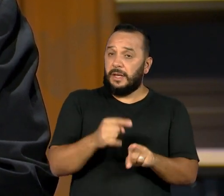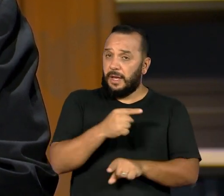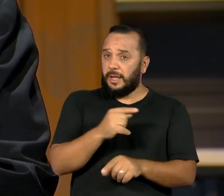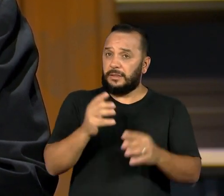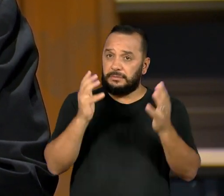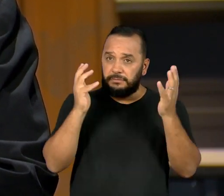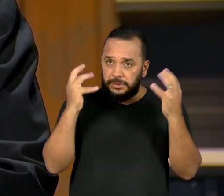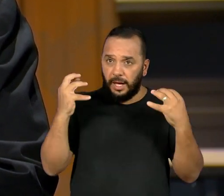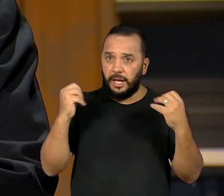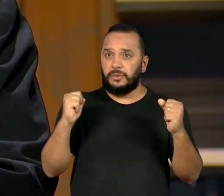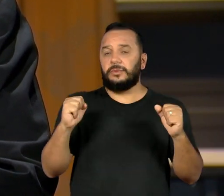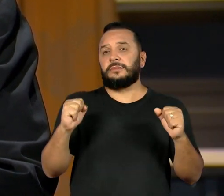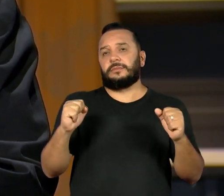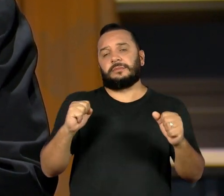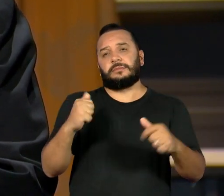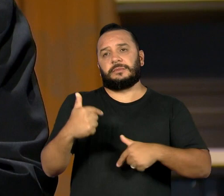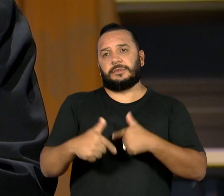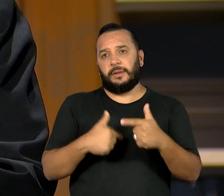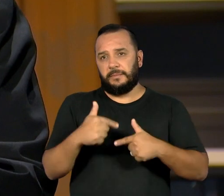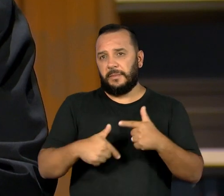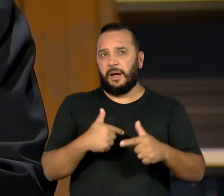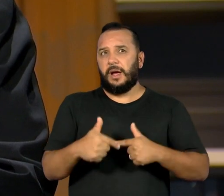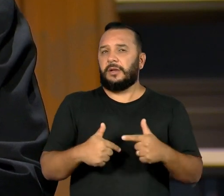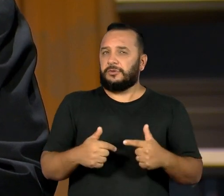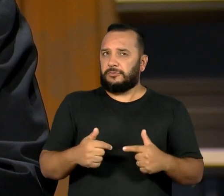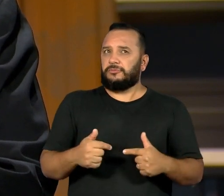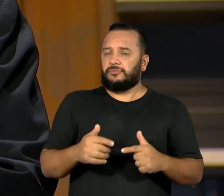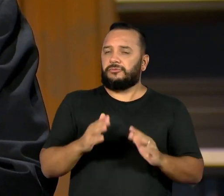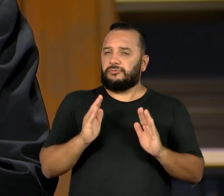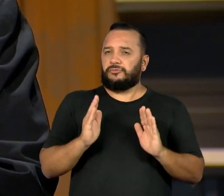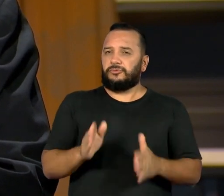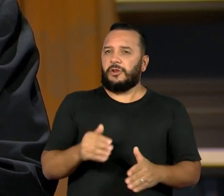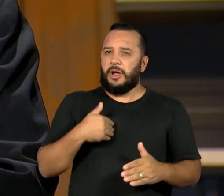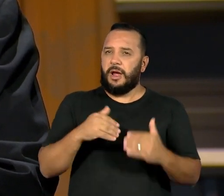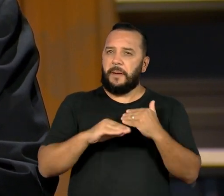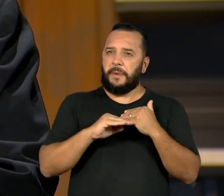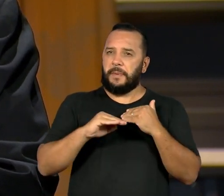né, muito cristalizada, muito